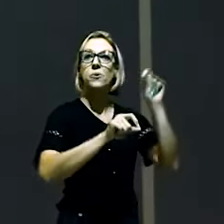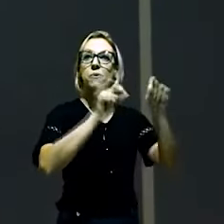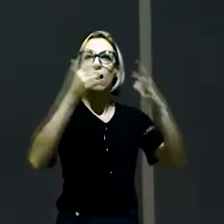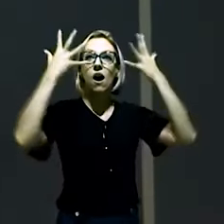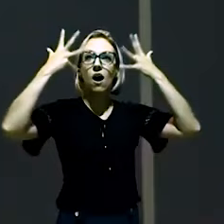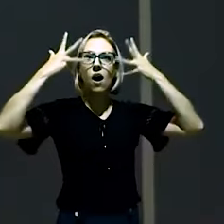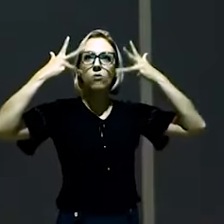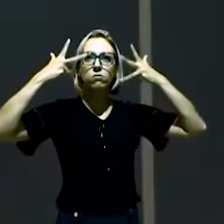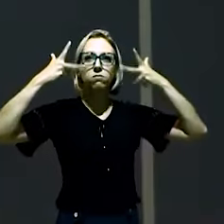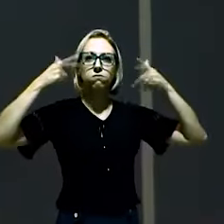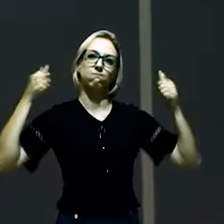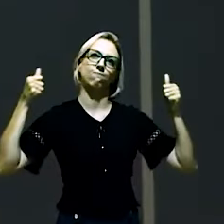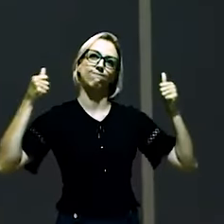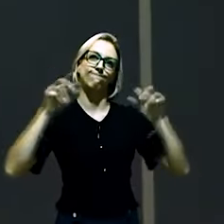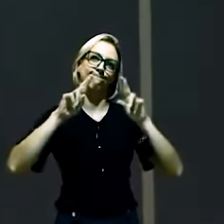Exageros.